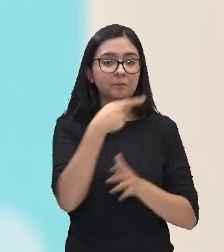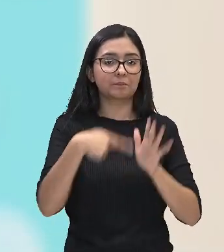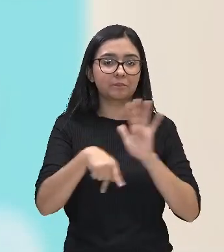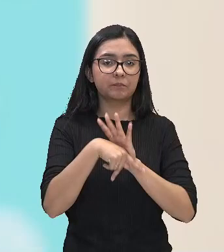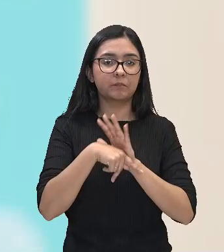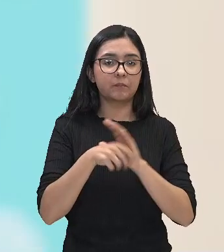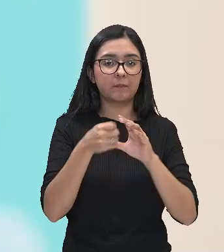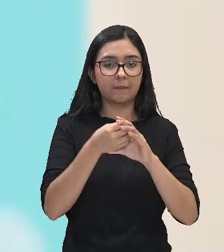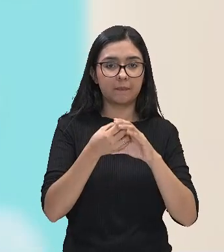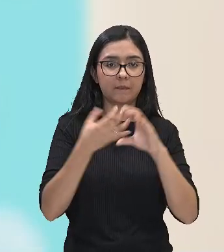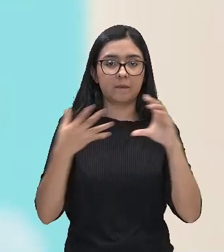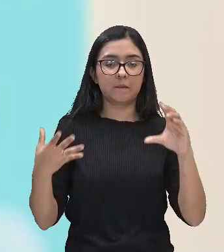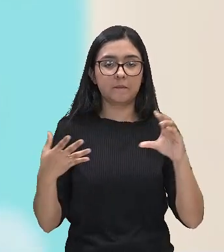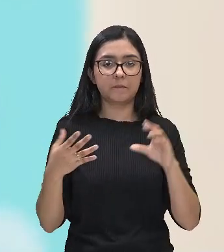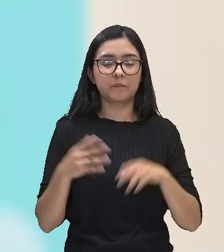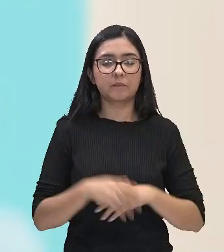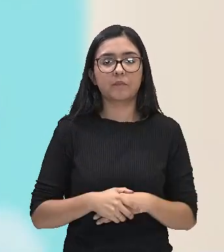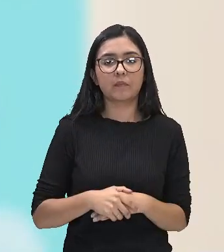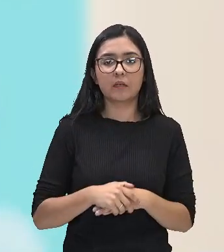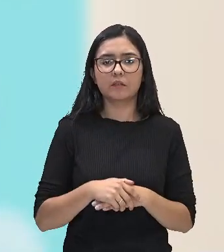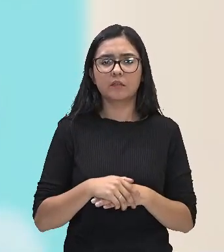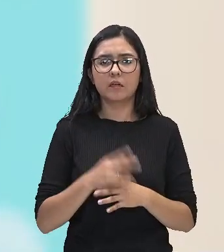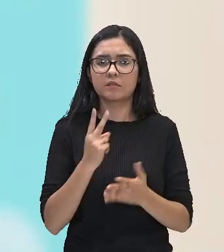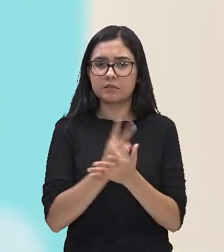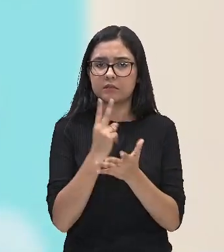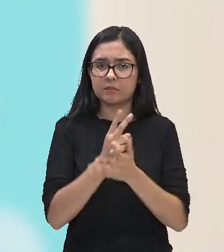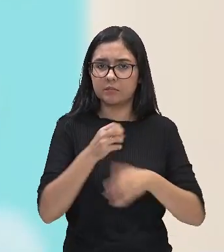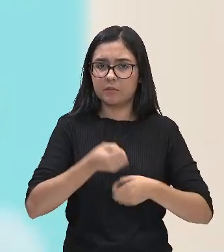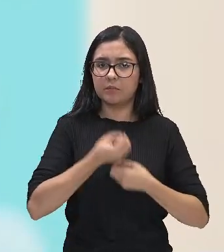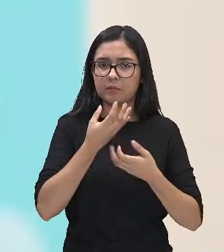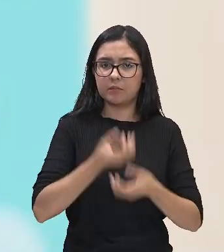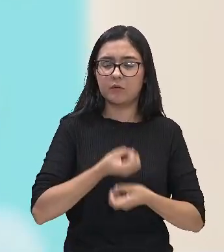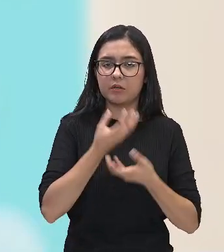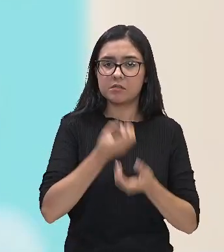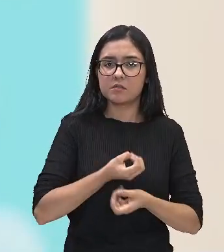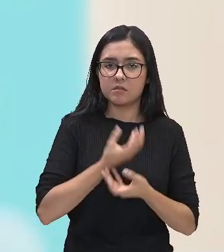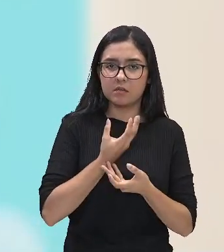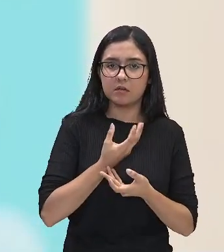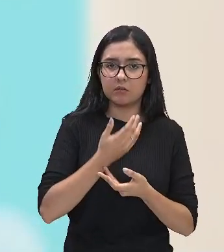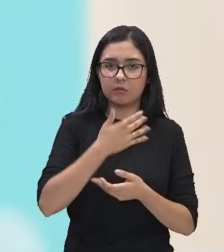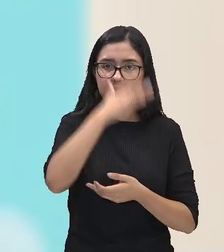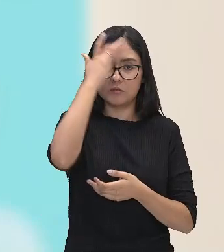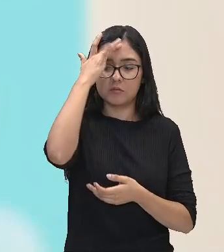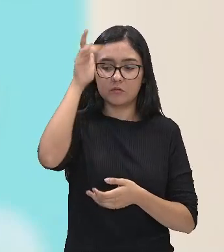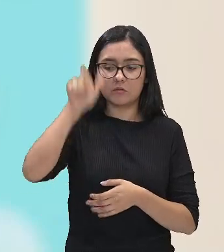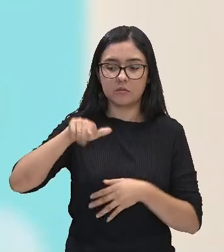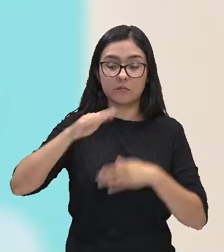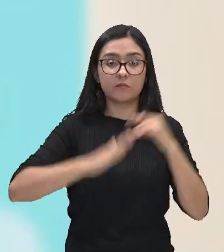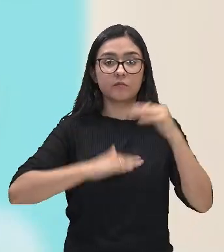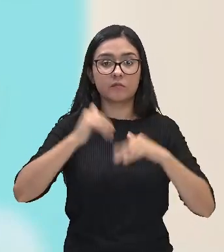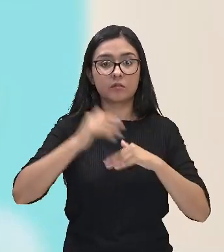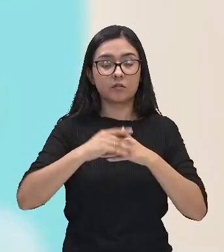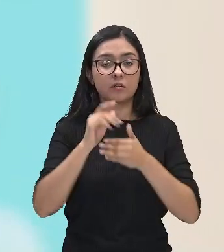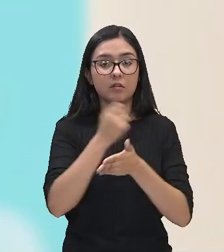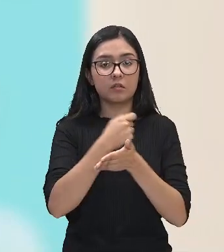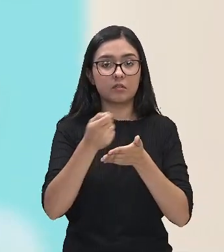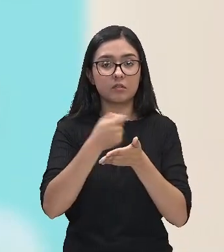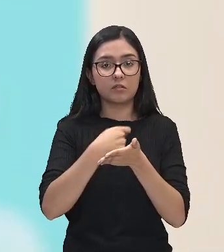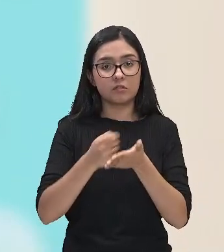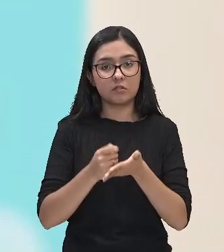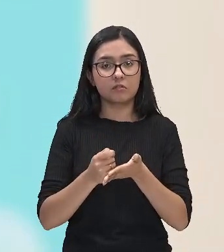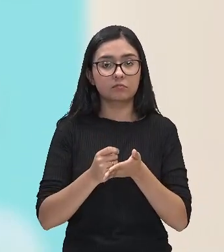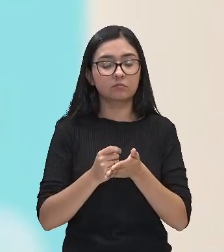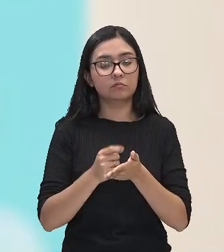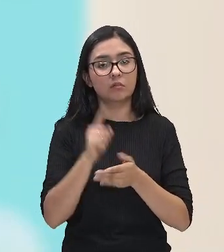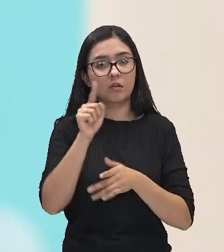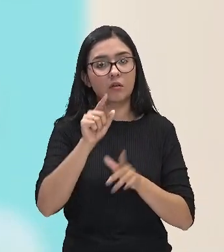nem sempre a poesia, né, nem sempre o poeta, né, o que ele escreve, corresponde